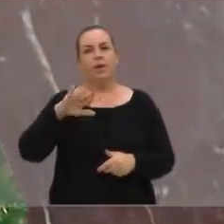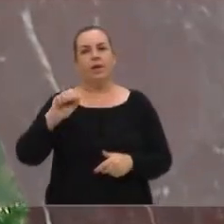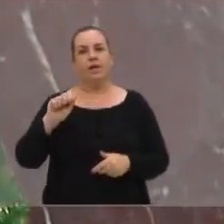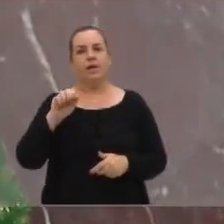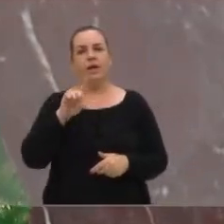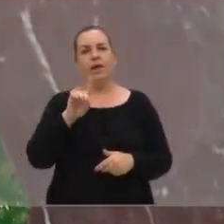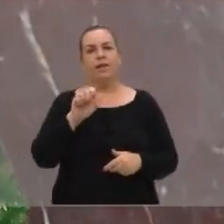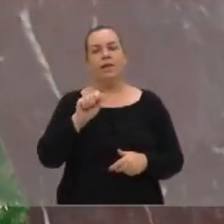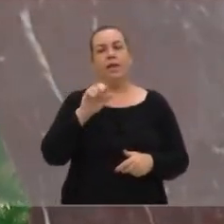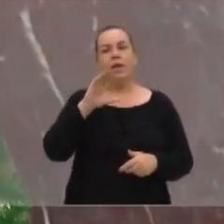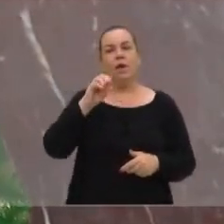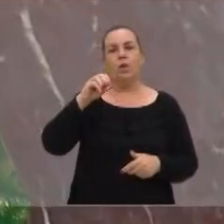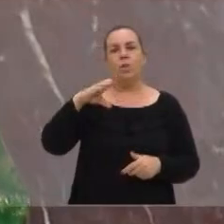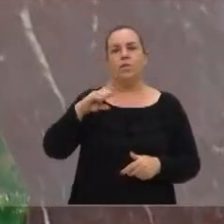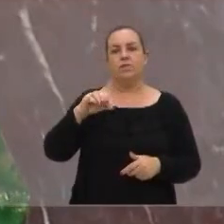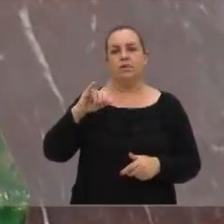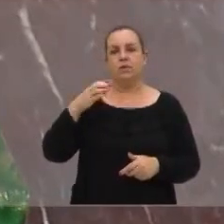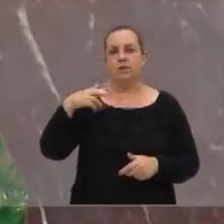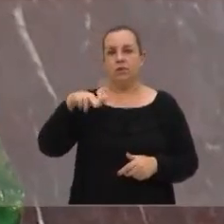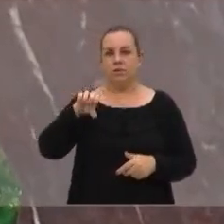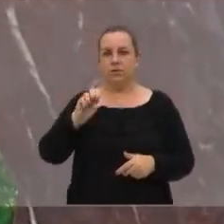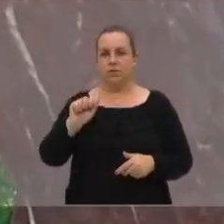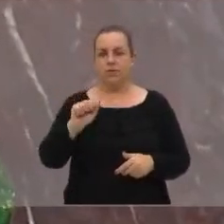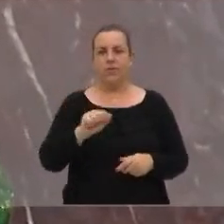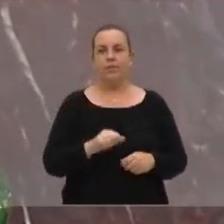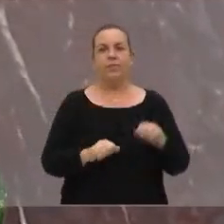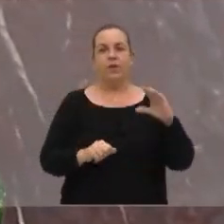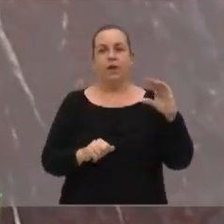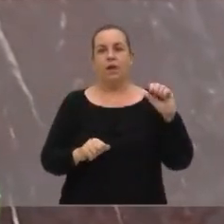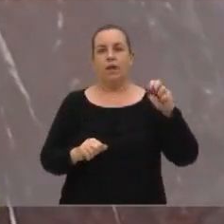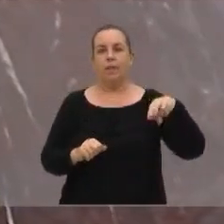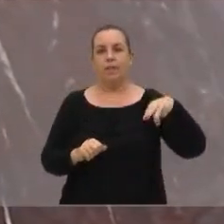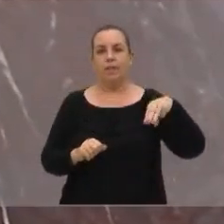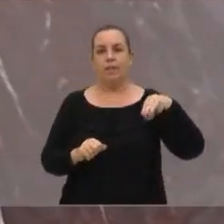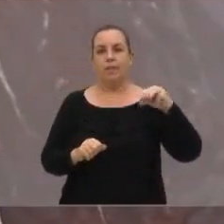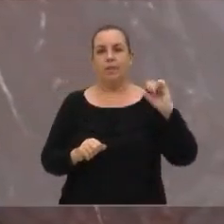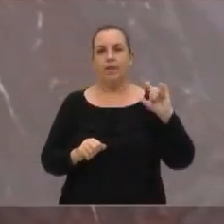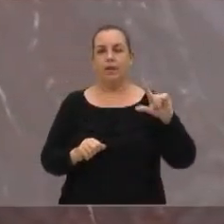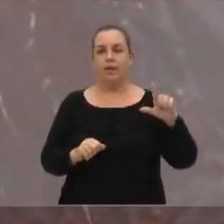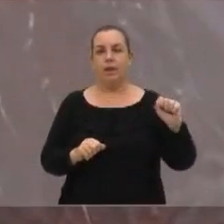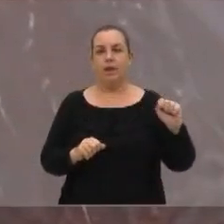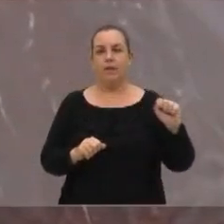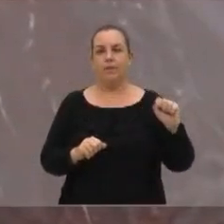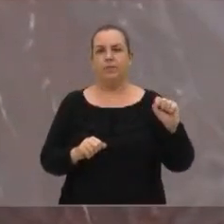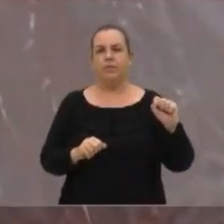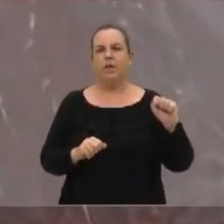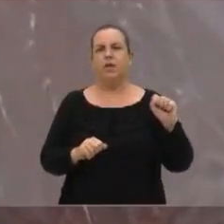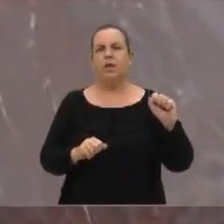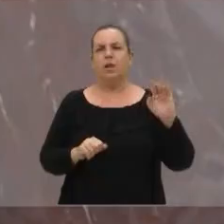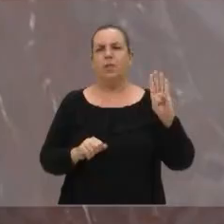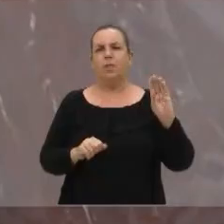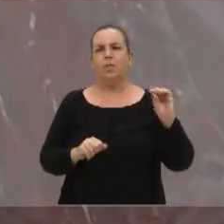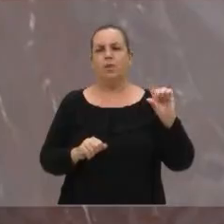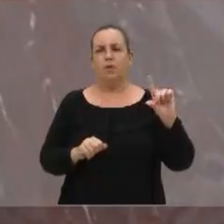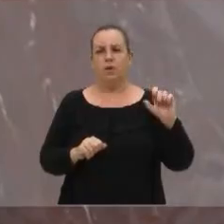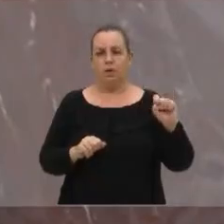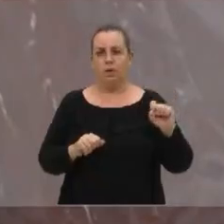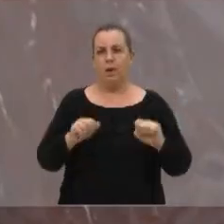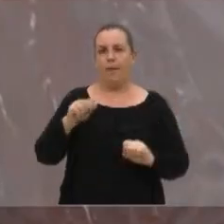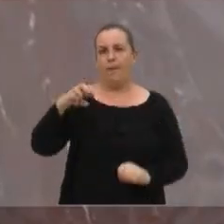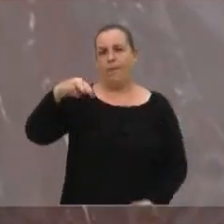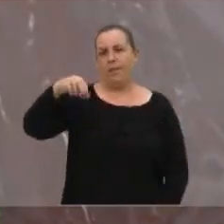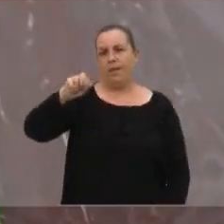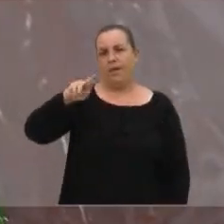Souza, Sinop, Mato Grosso; Camila Bogo dos Anjos, Pinheiro Preto, Santa Catarina;